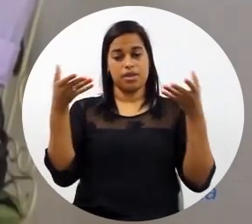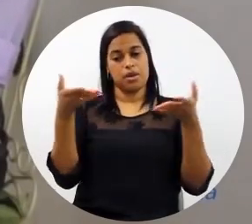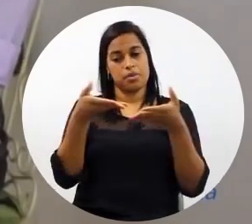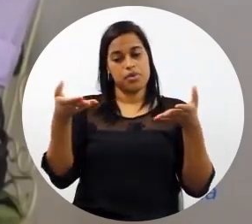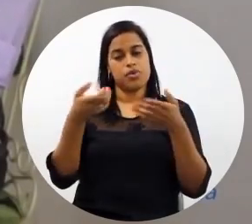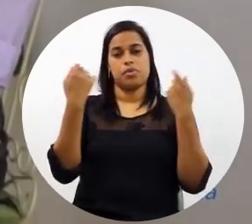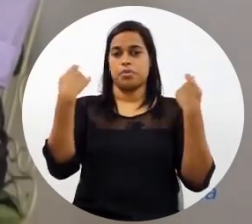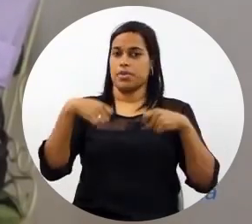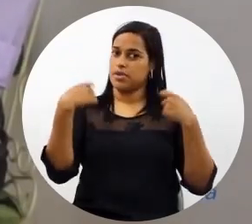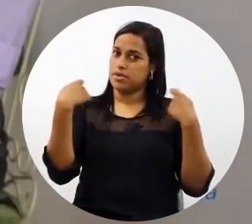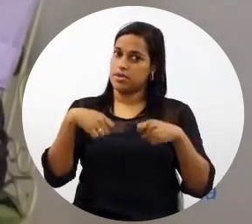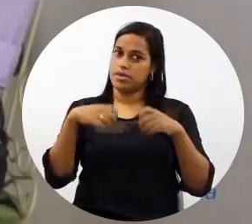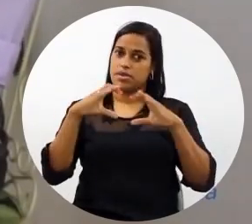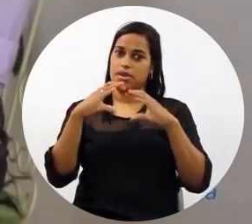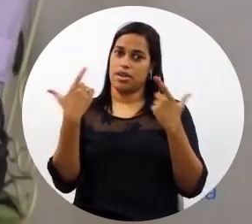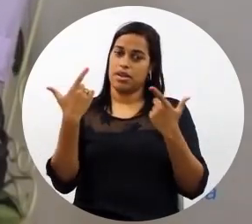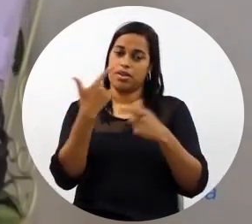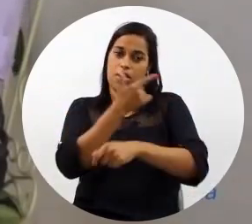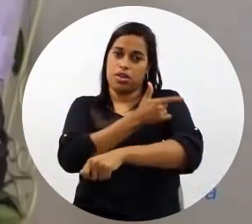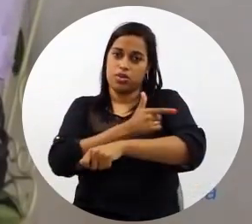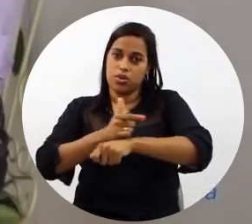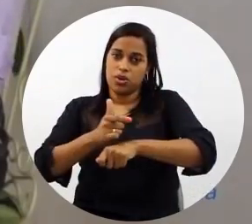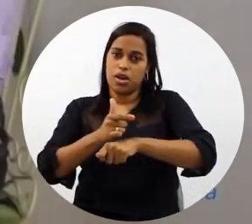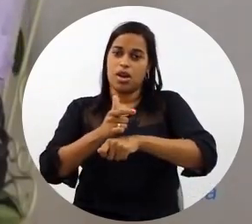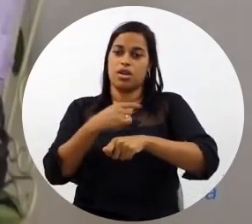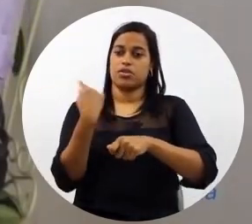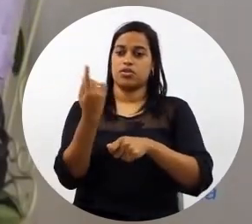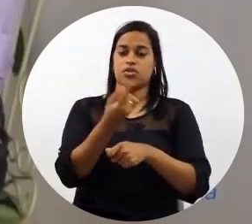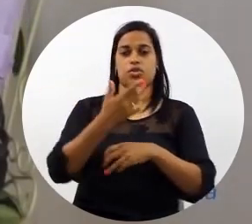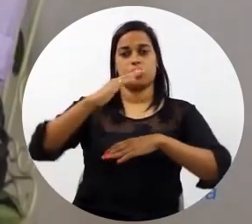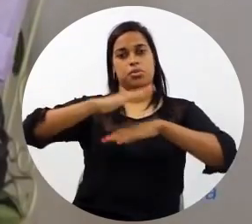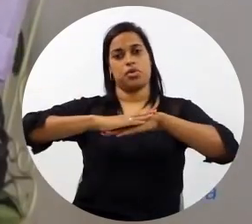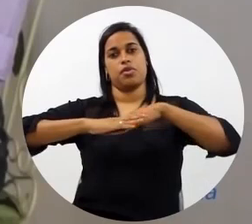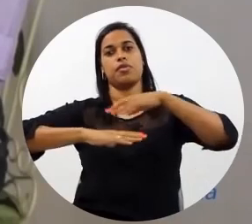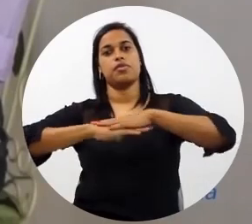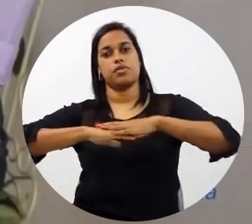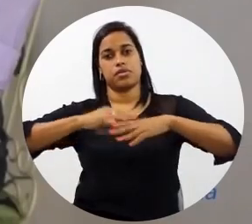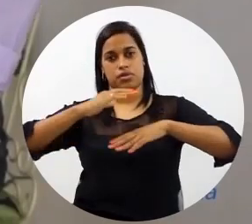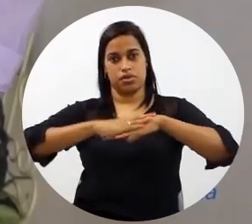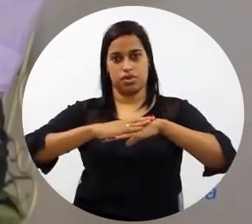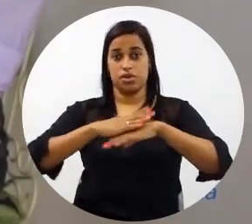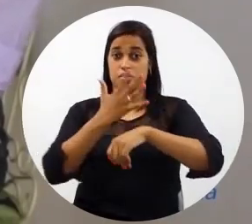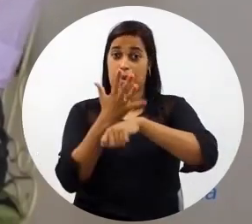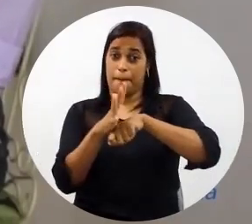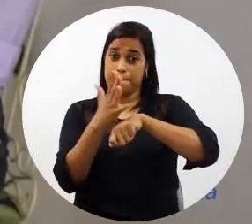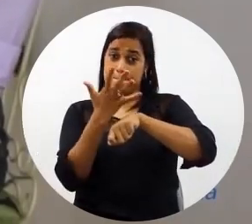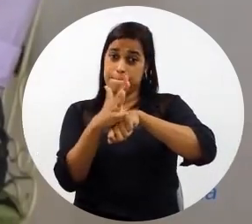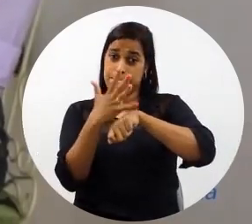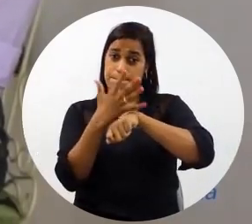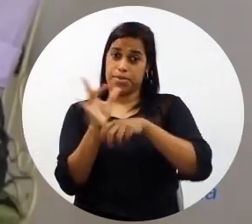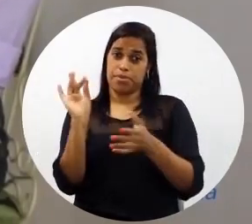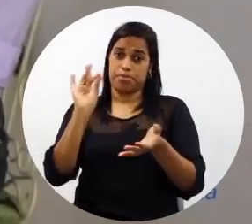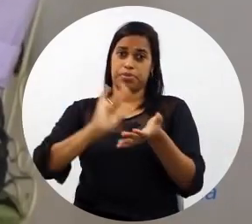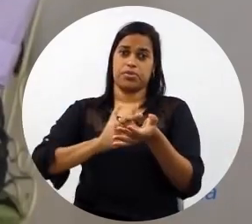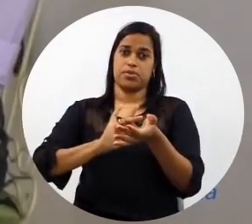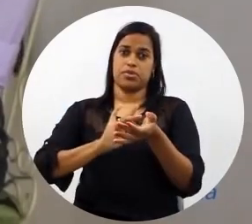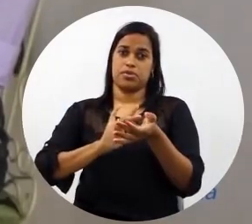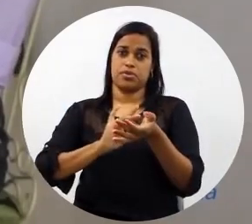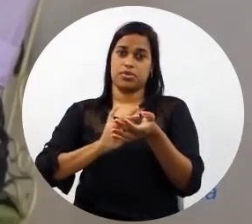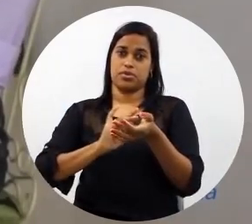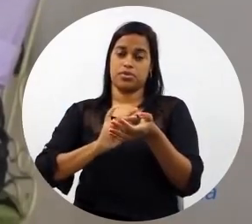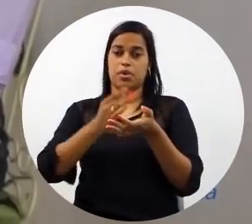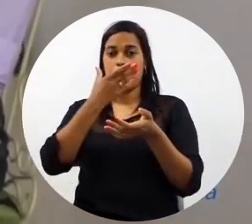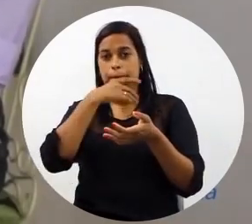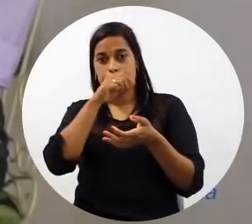gente precisa educar nossos colaboradores. Né? A gente tinha uma prática, né, na época dos nossos pais,